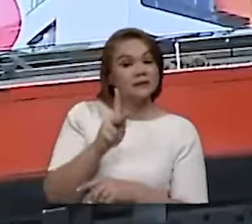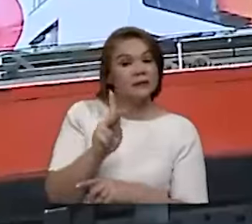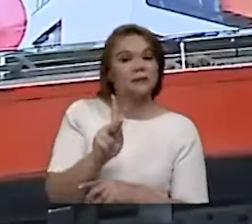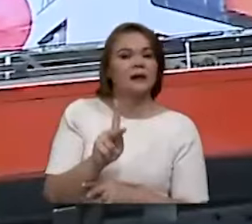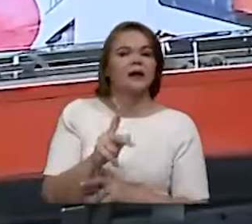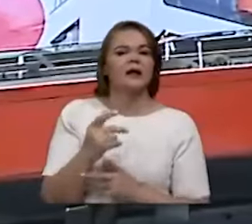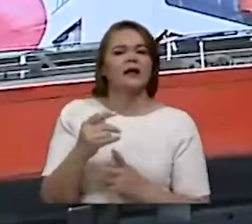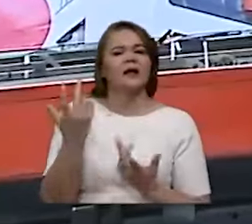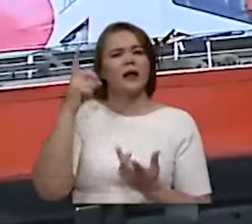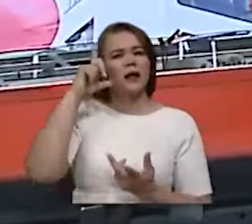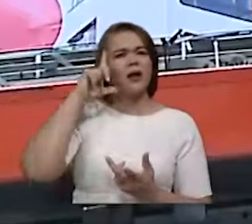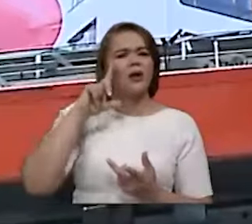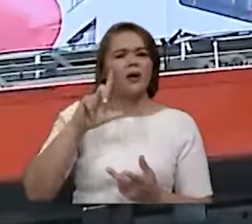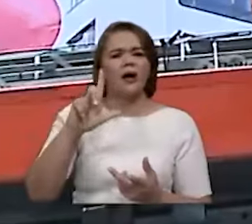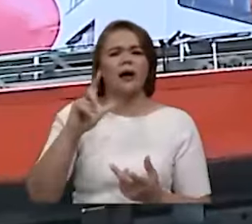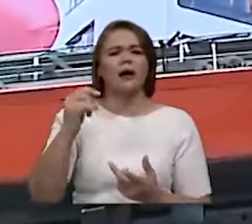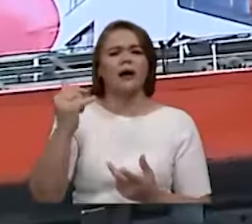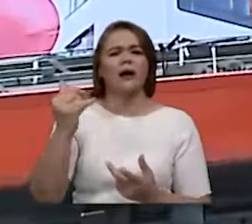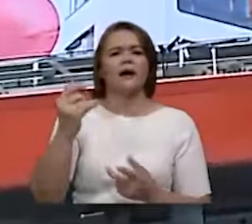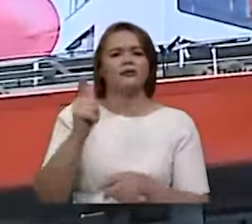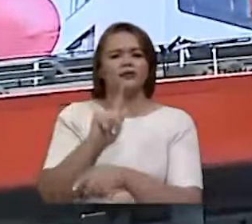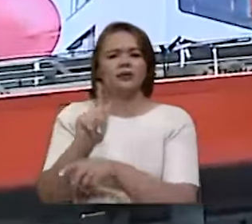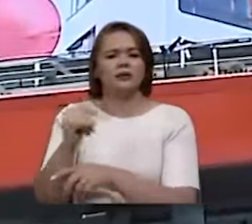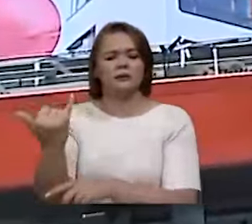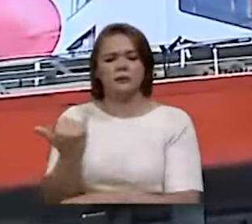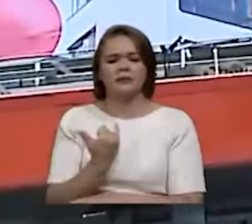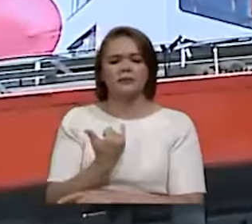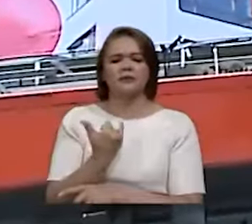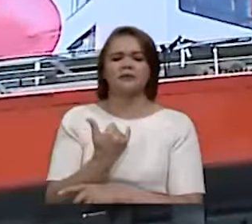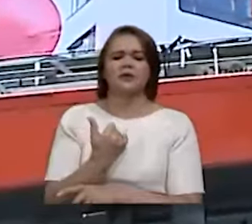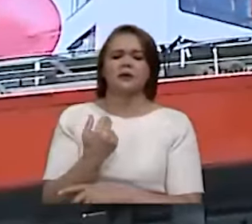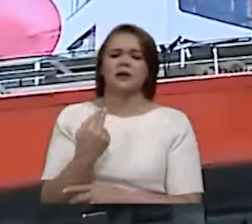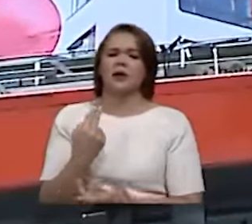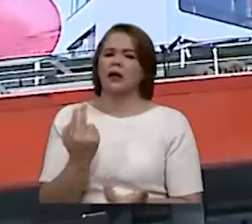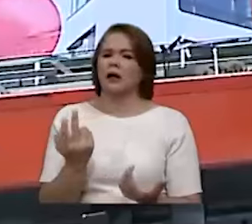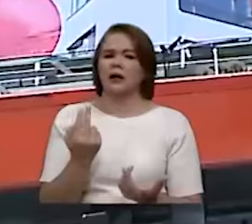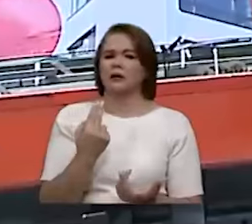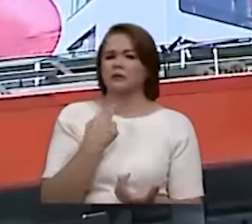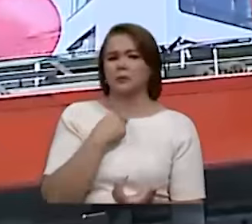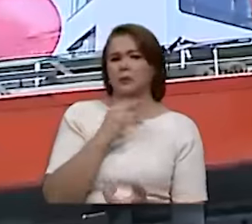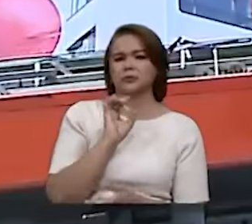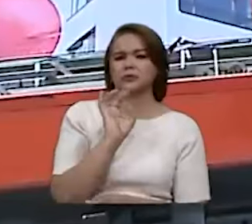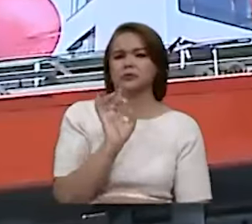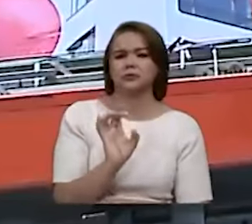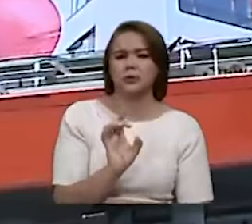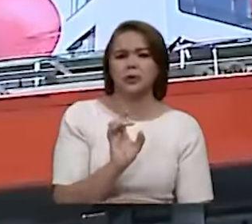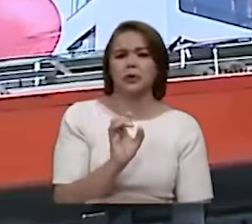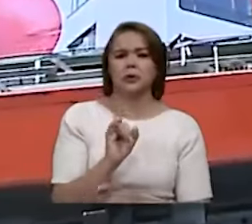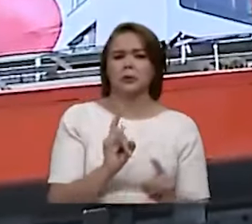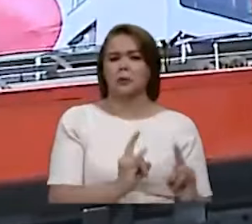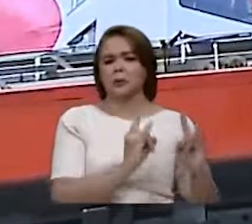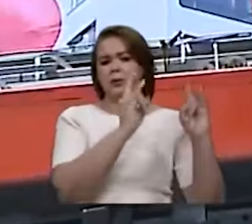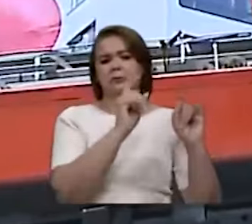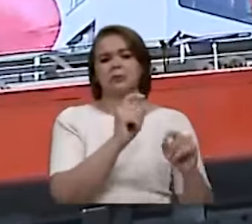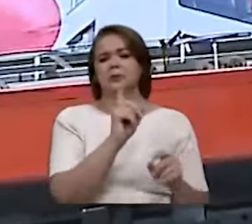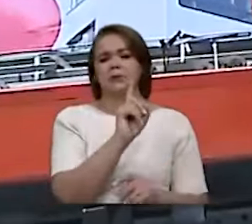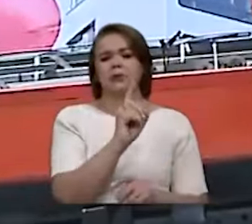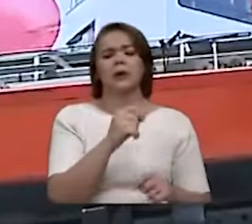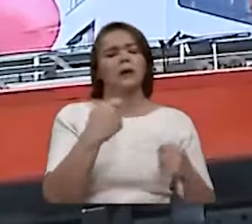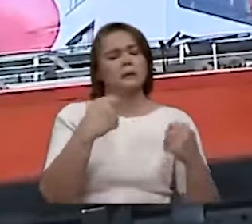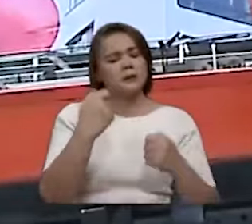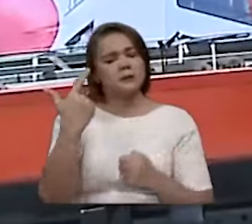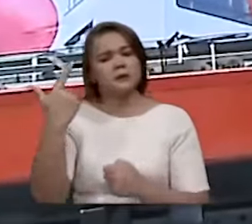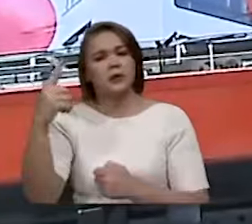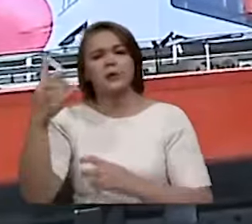Lohan, eu não posso deixar, né, Lohan, só, não posso deixar só apartamento não, tá? Eu tenho que colocar mais outras premiações. Então é o